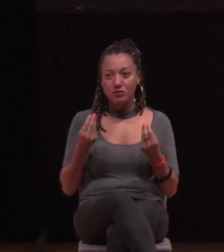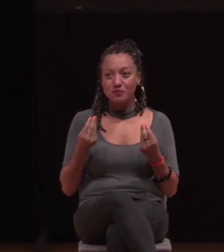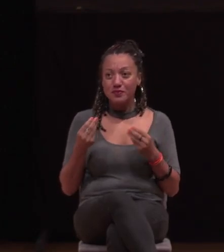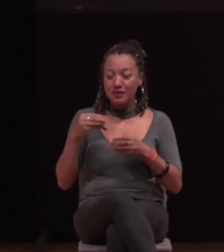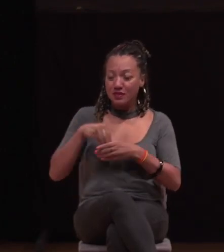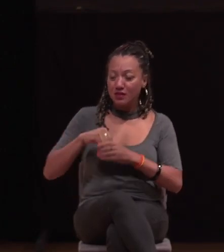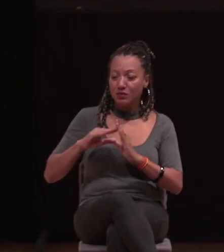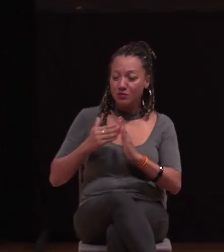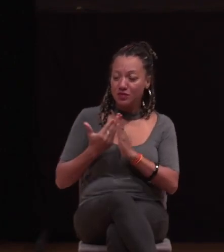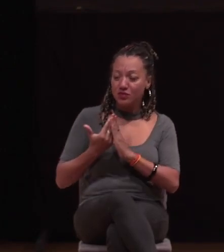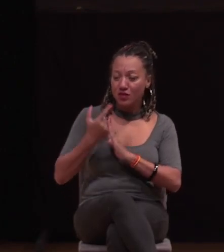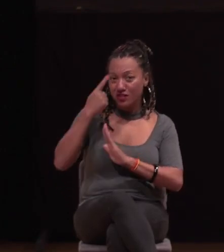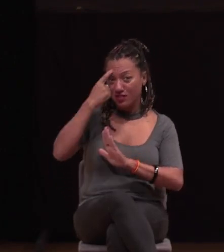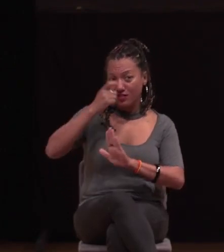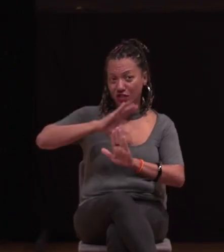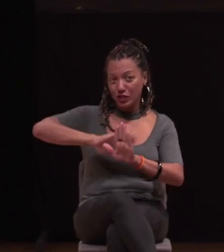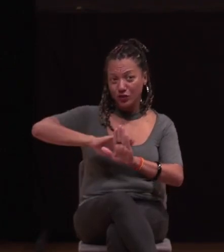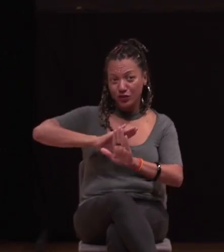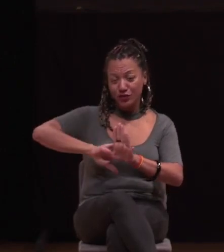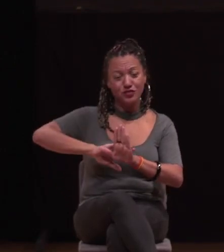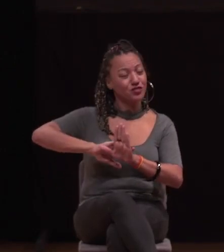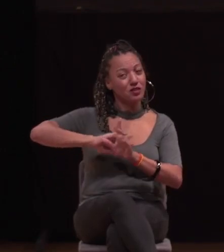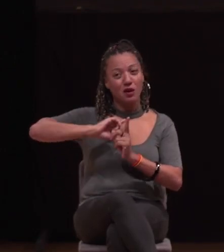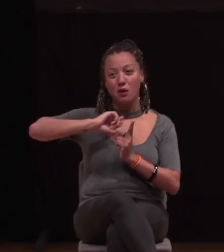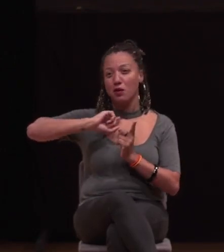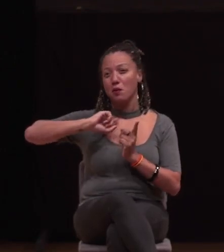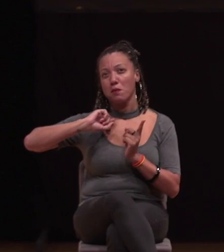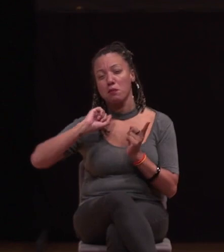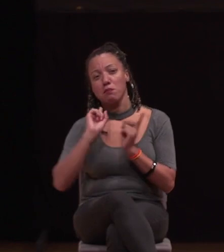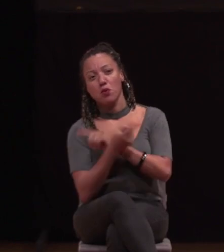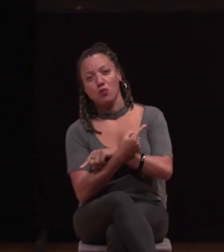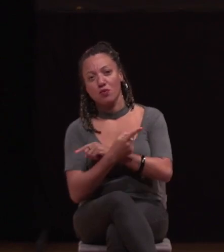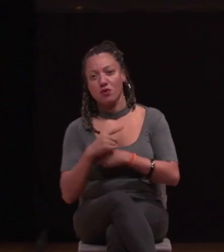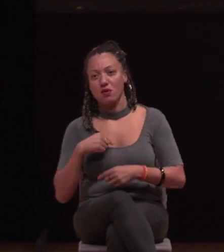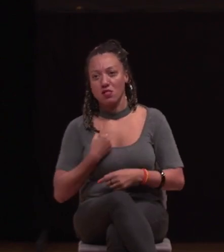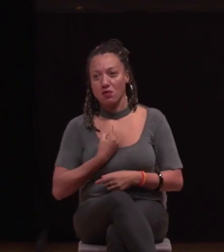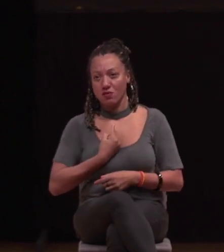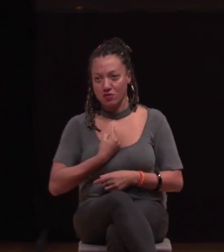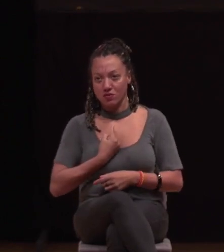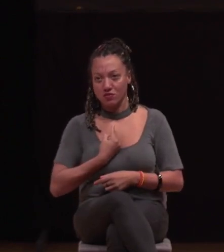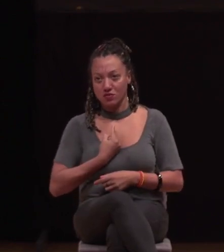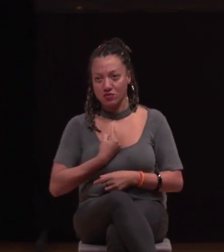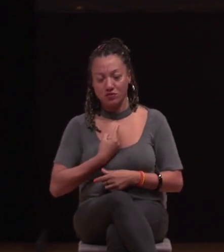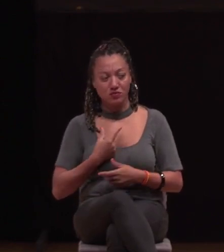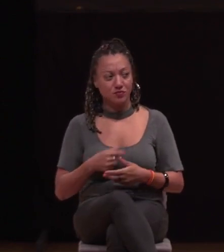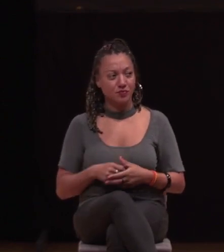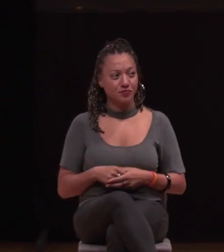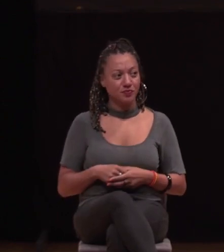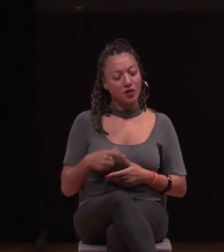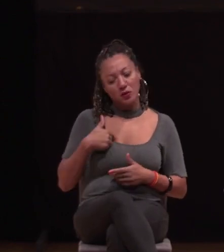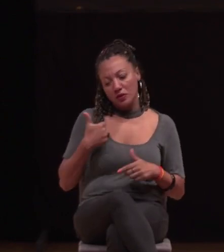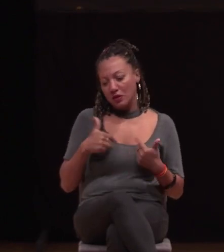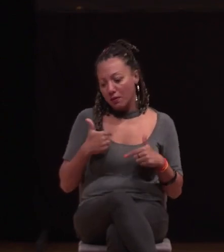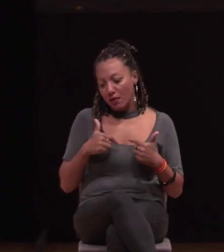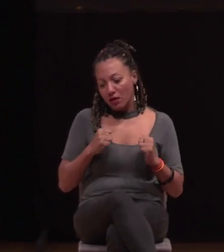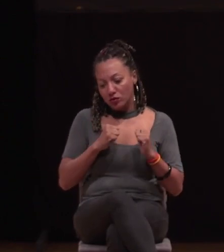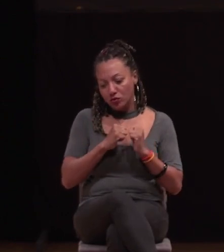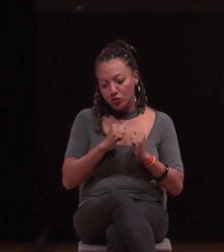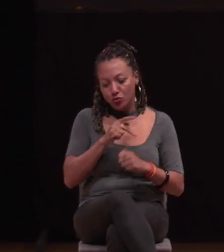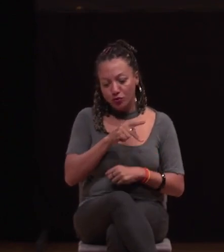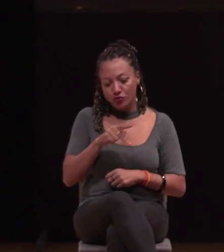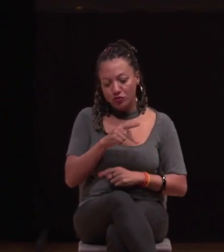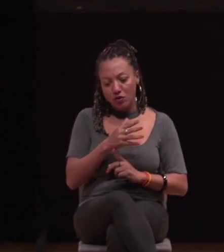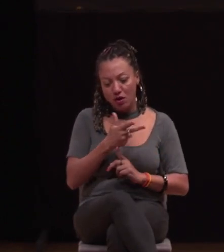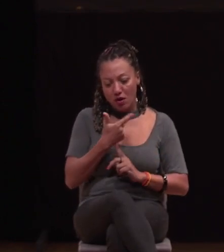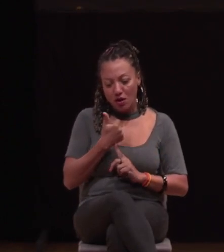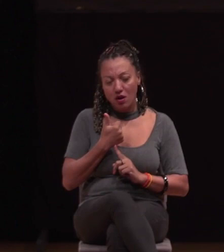que tem uma ideologia totalmente oposta à nossa. Eu trabalho da maneira que posso com os professores de